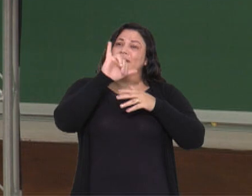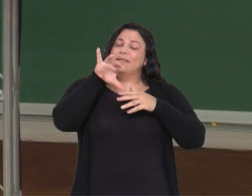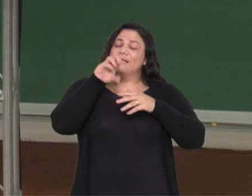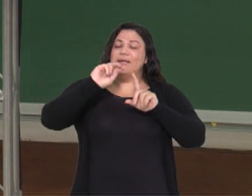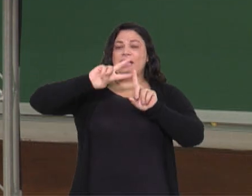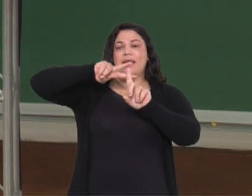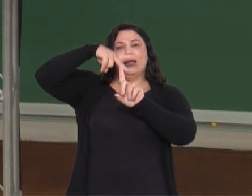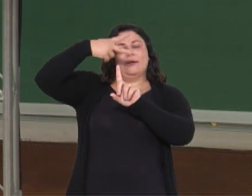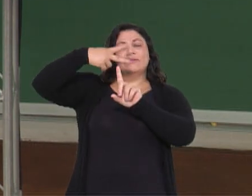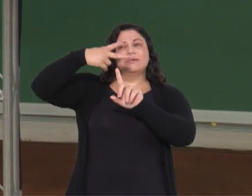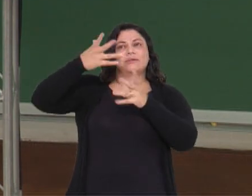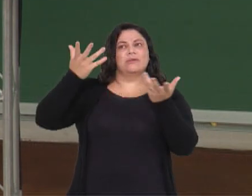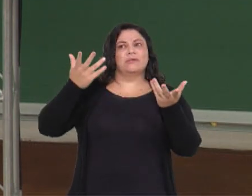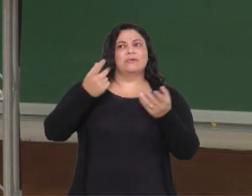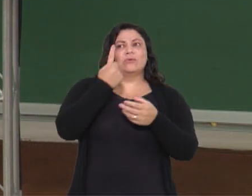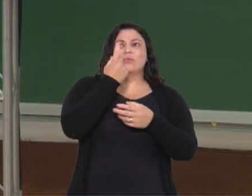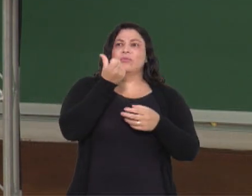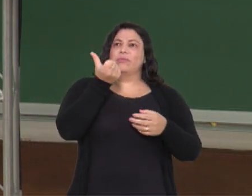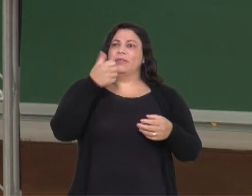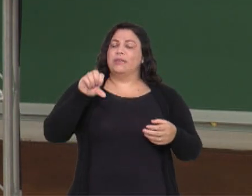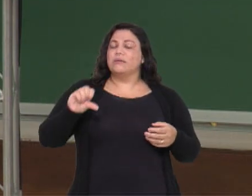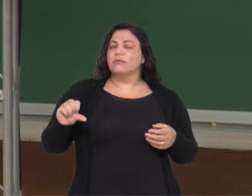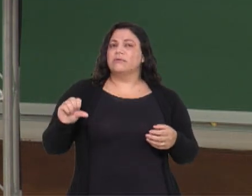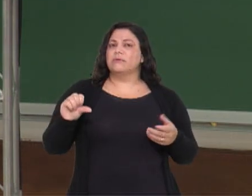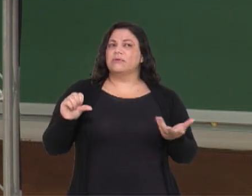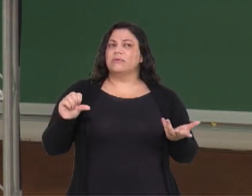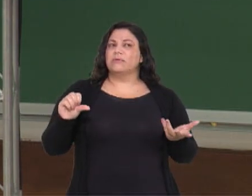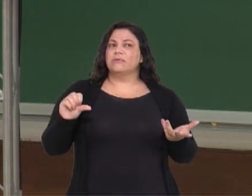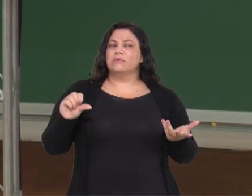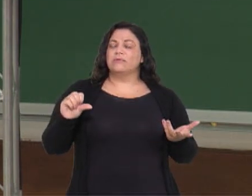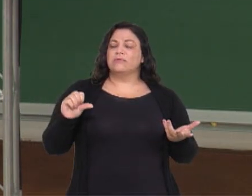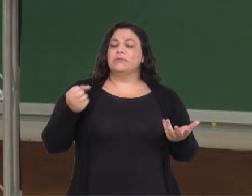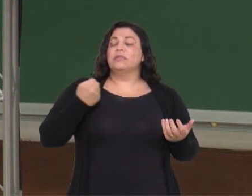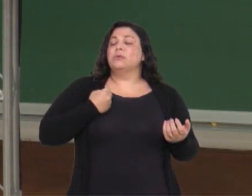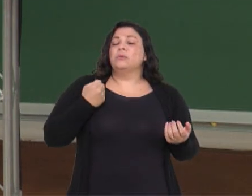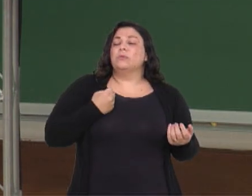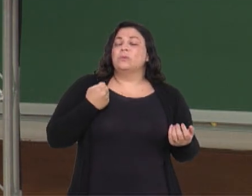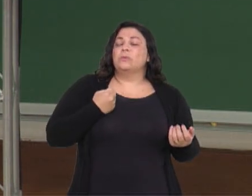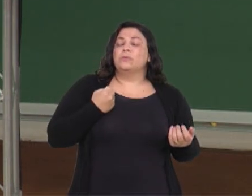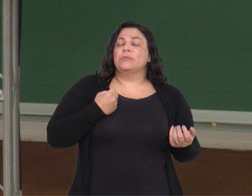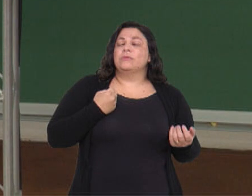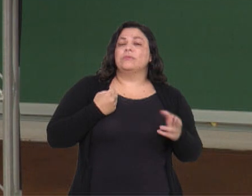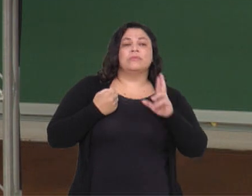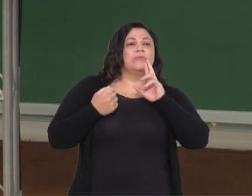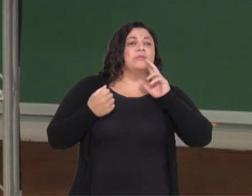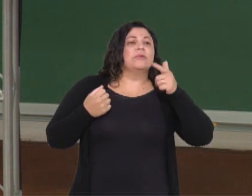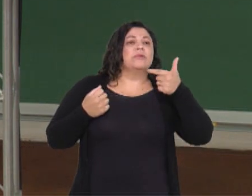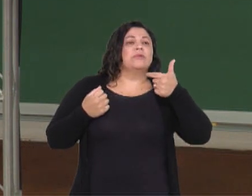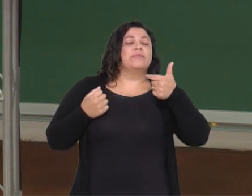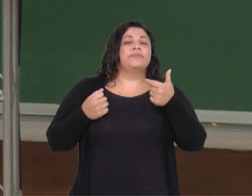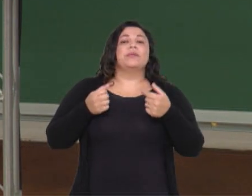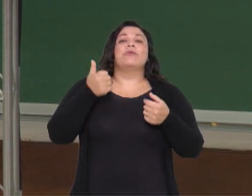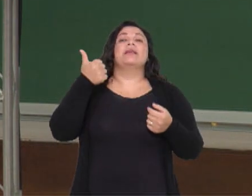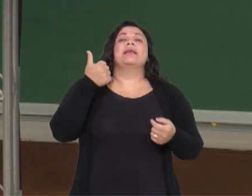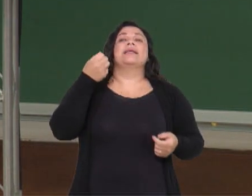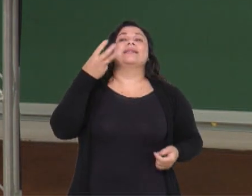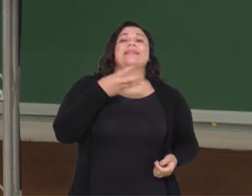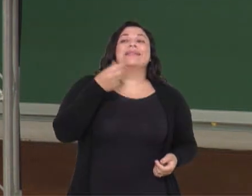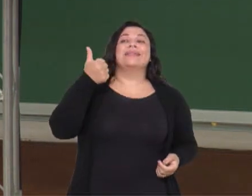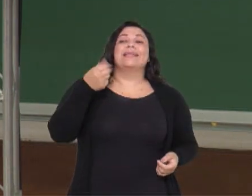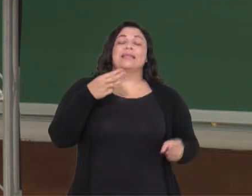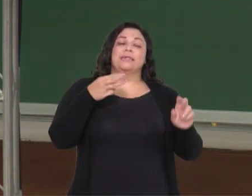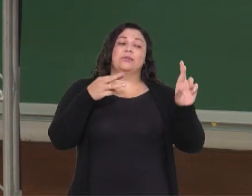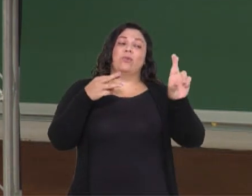169 é o resultado de um número ao quadrado. Que número é esse? 13. Então, a partir de uma equação